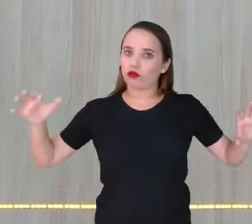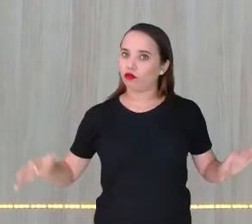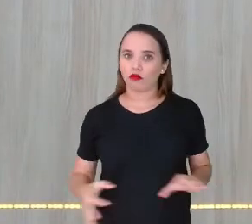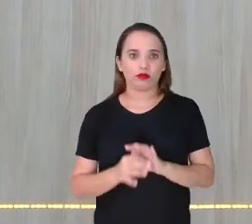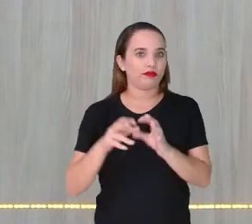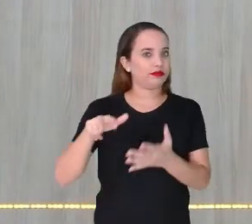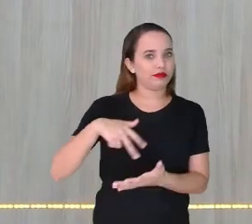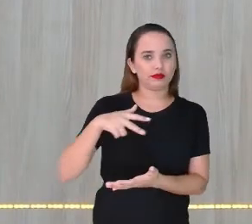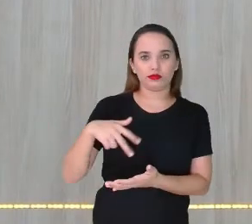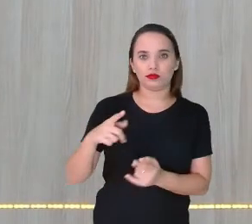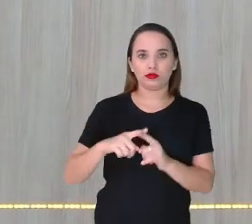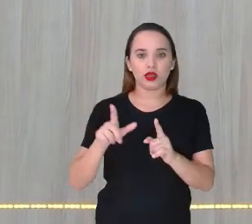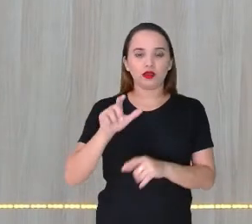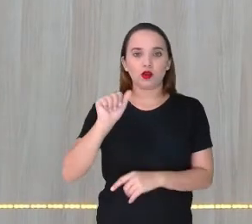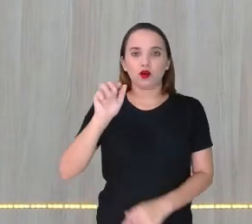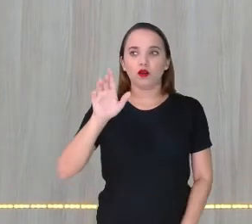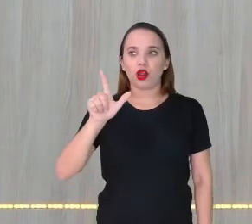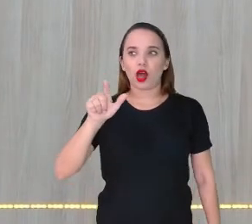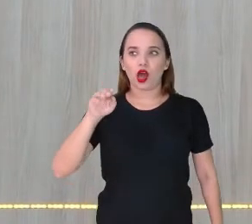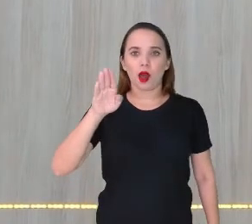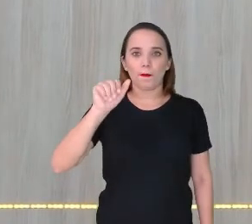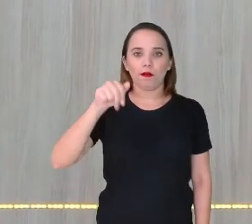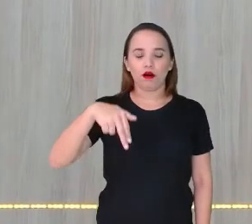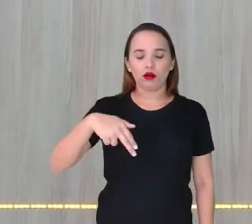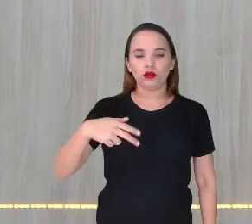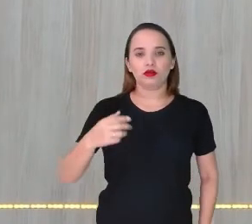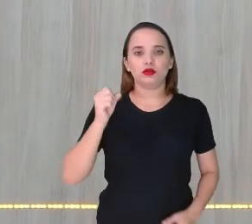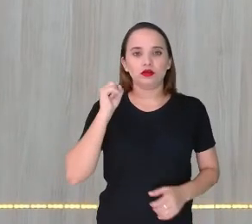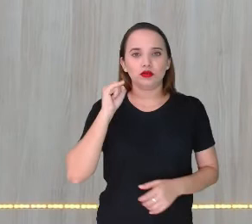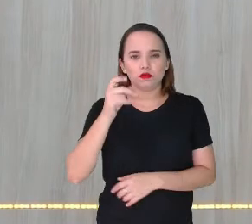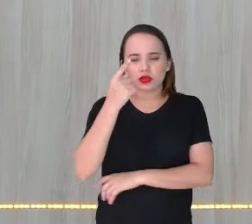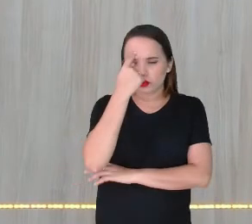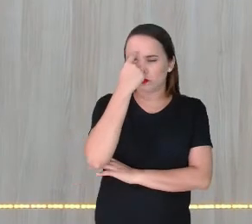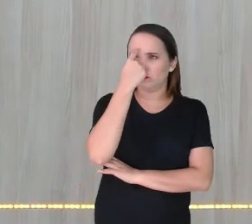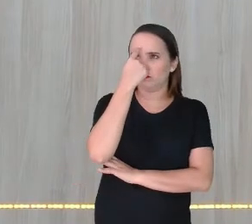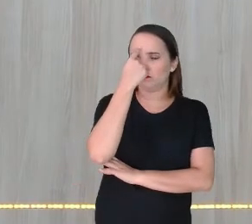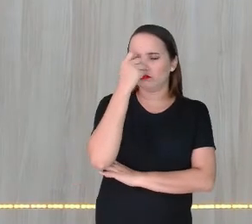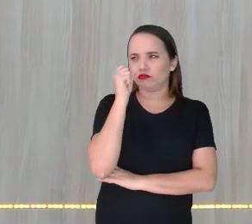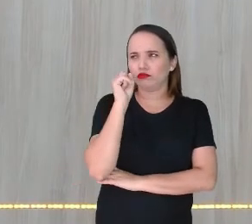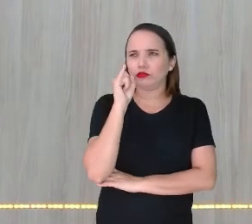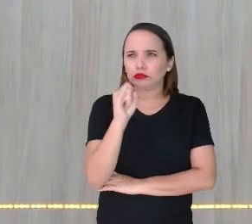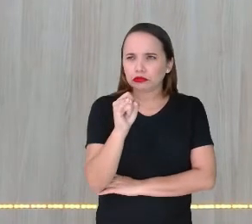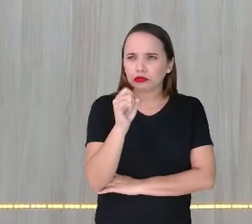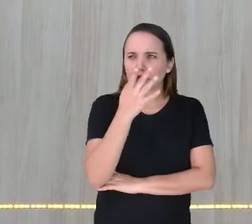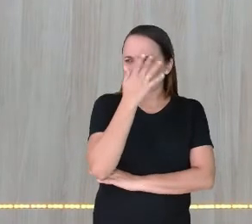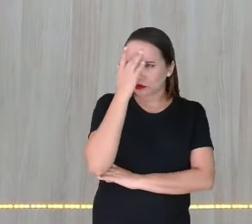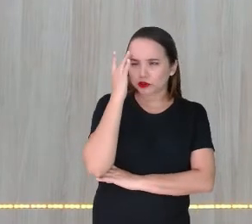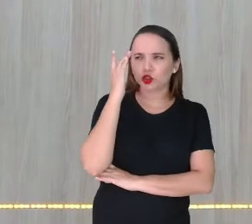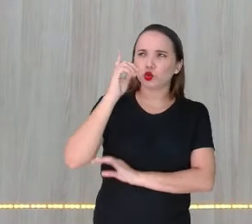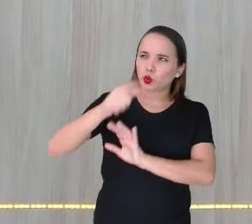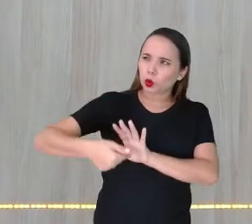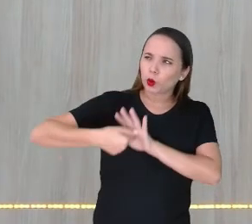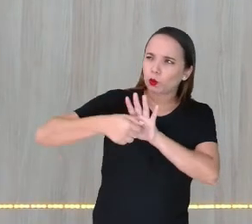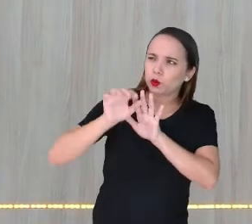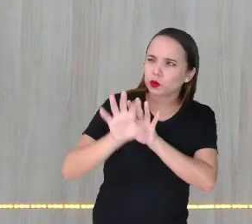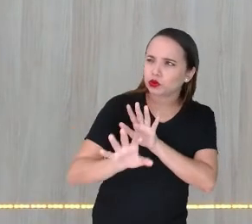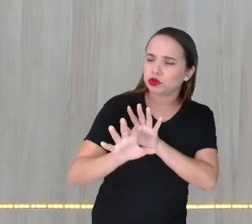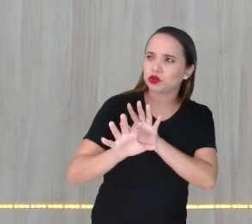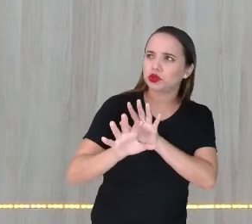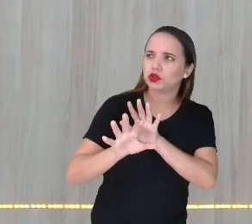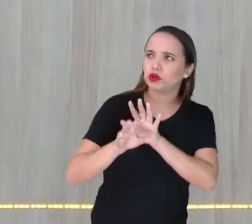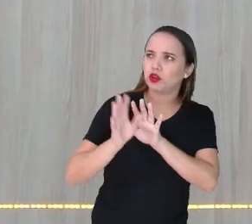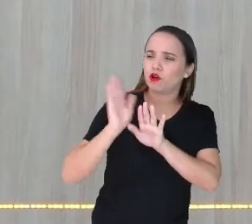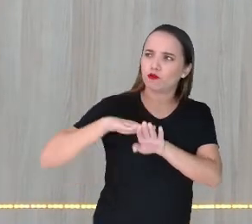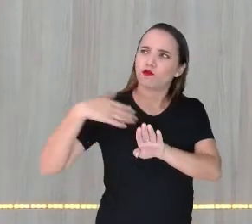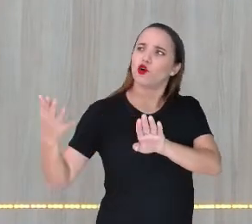mas que Laban fez assim, ó. Se a pessoa se expressa dessa forma, então ela pode se expressar assim também na dança, né? E para ele,